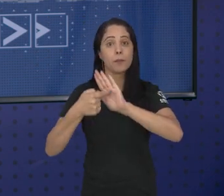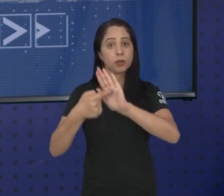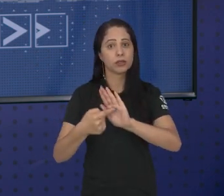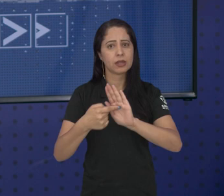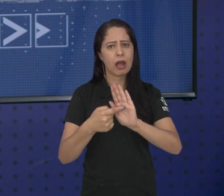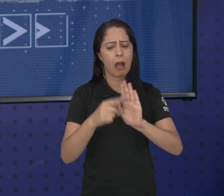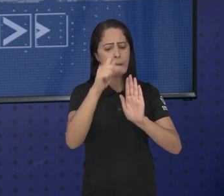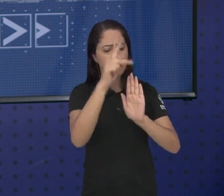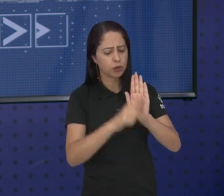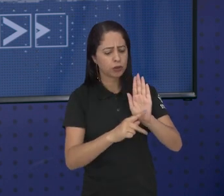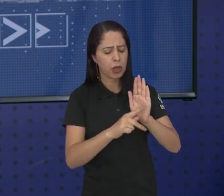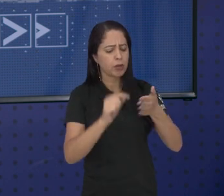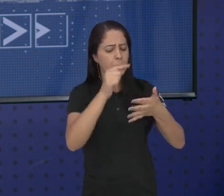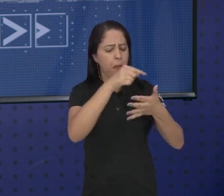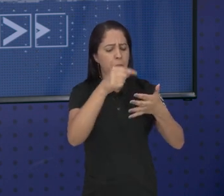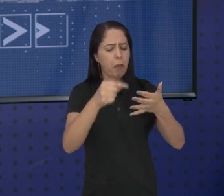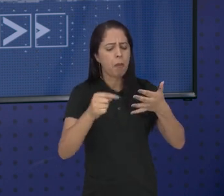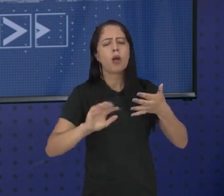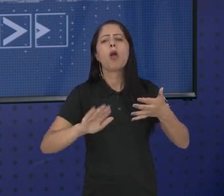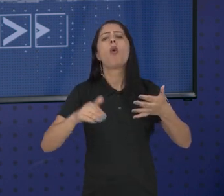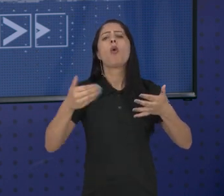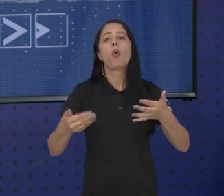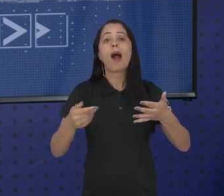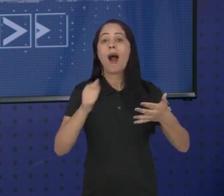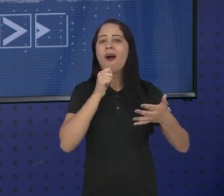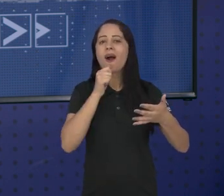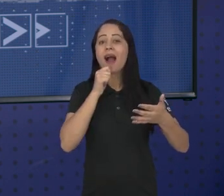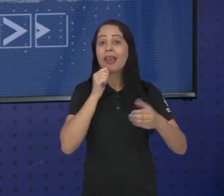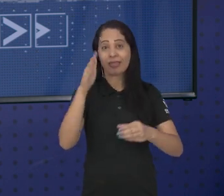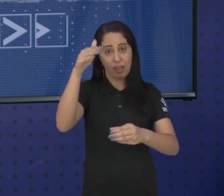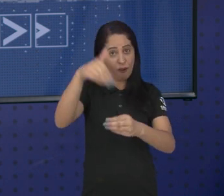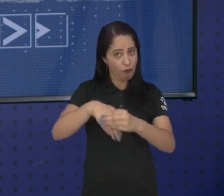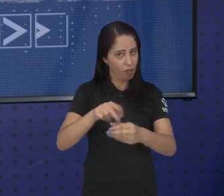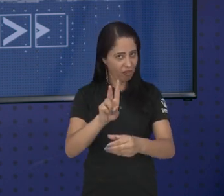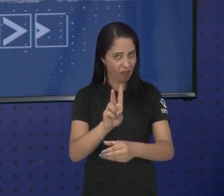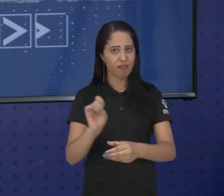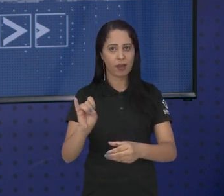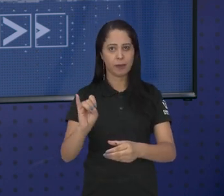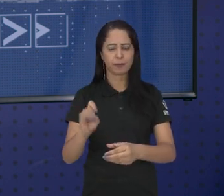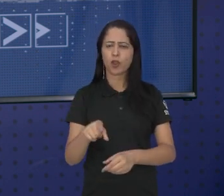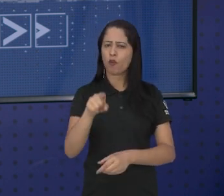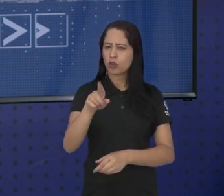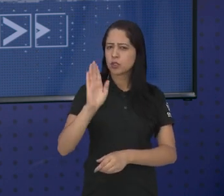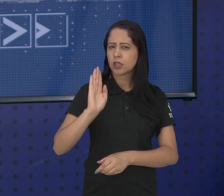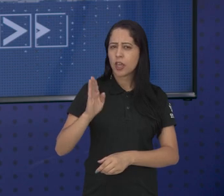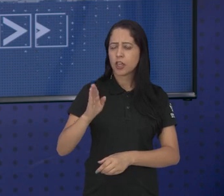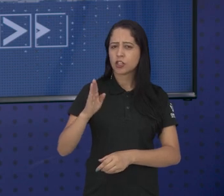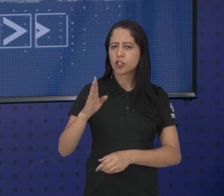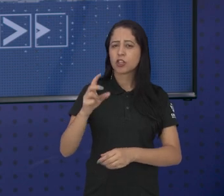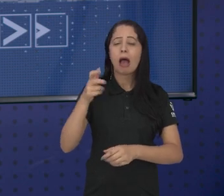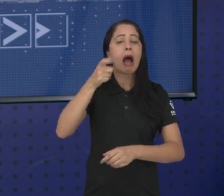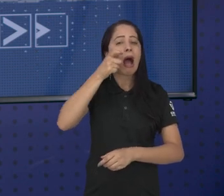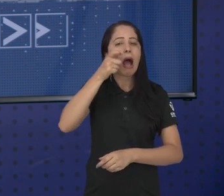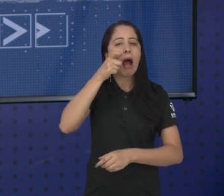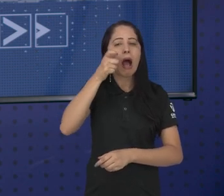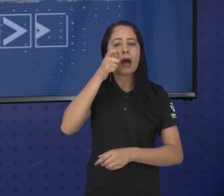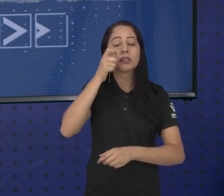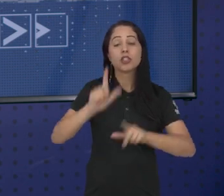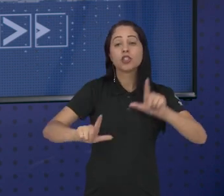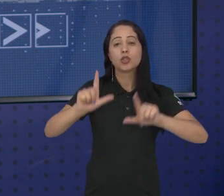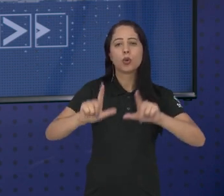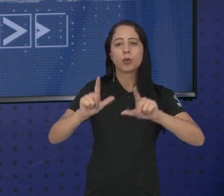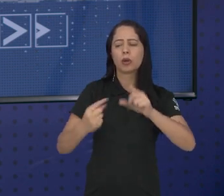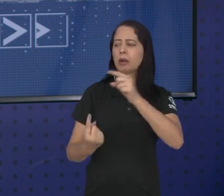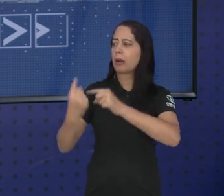os projetos de lei entre tramitação aqui na Câmara Municipal e para quem acompanhou a programação de início de ano pode